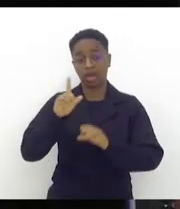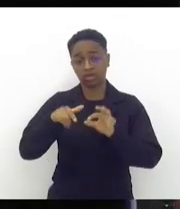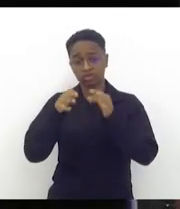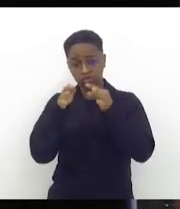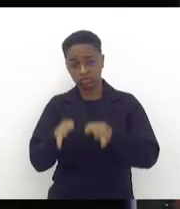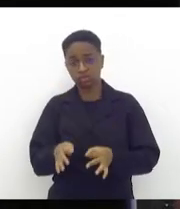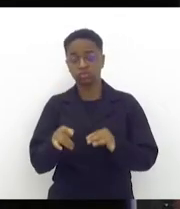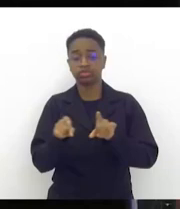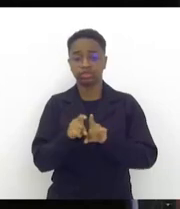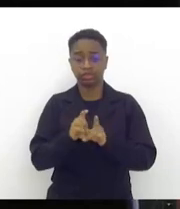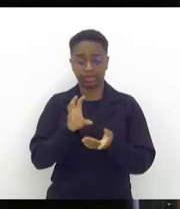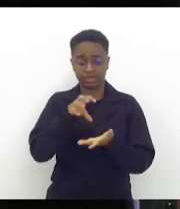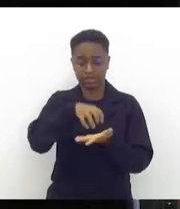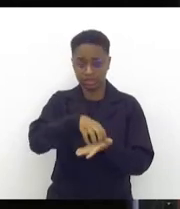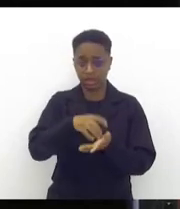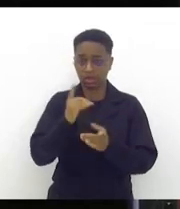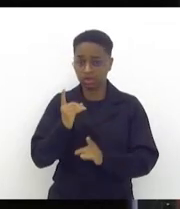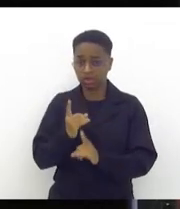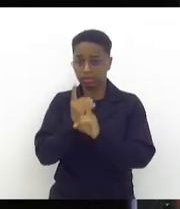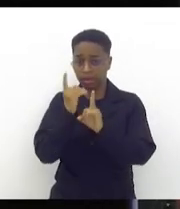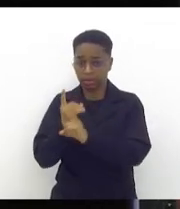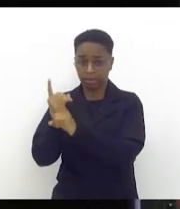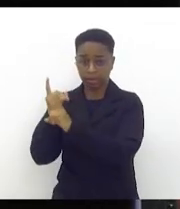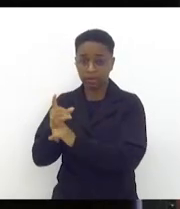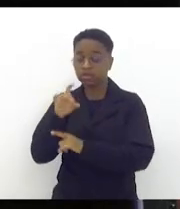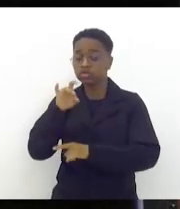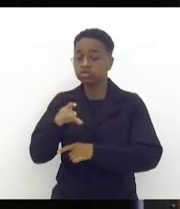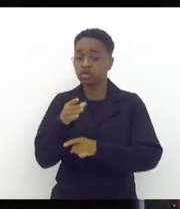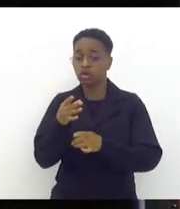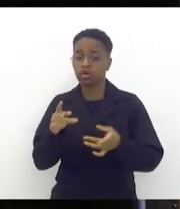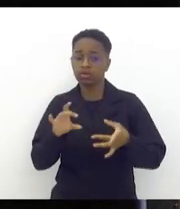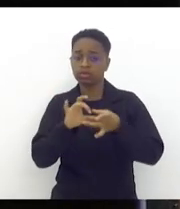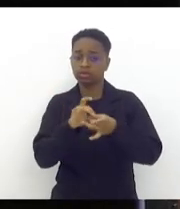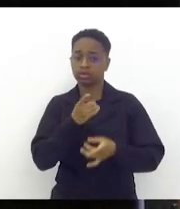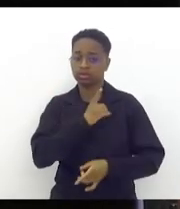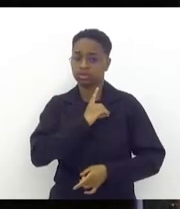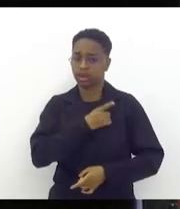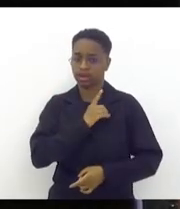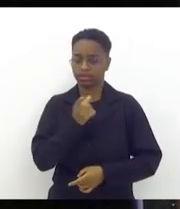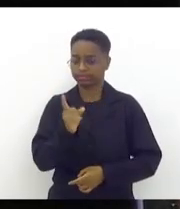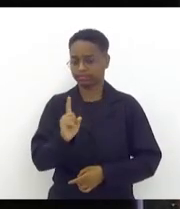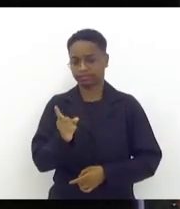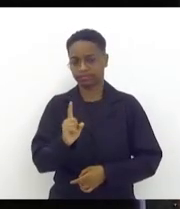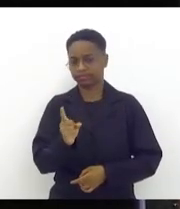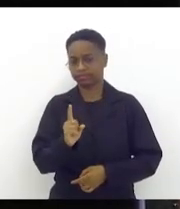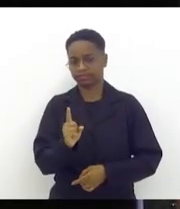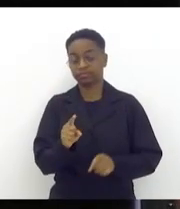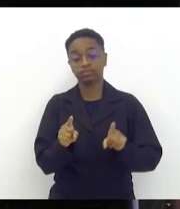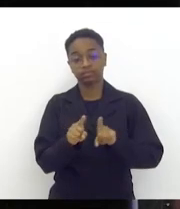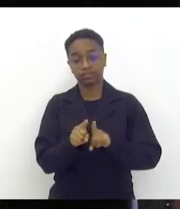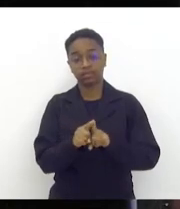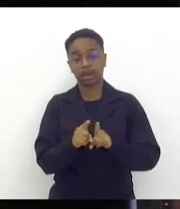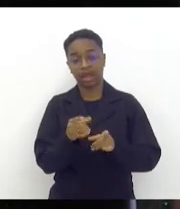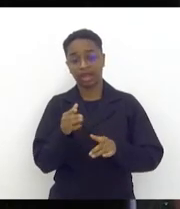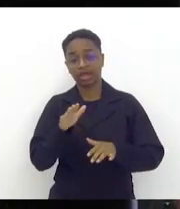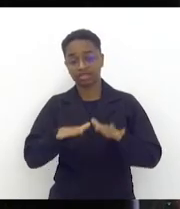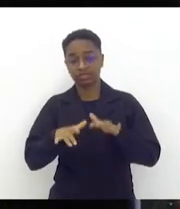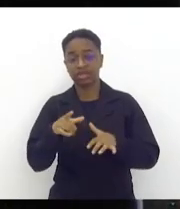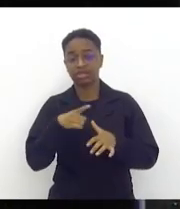de Flagrante, hoje, não atende apenas a delegacia onde ela está assediada. Ela atende, muitas vezes,